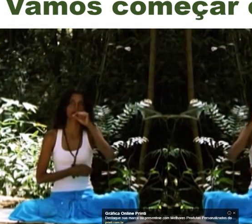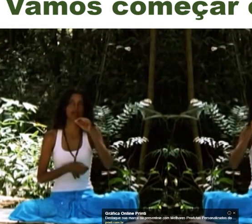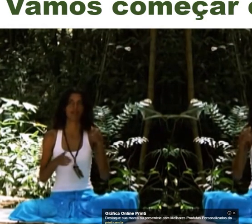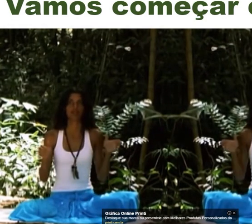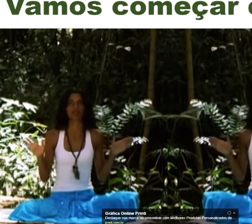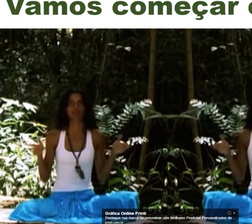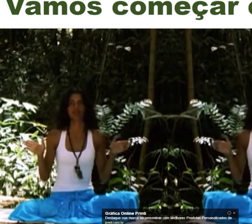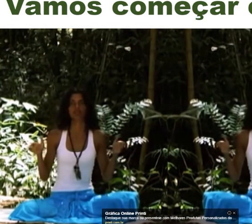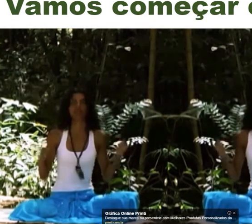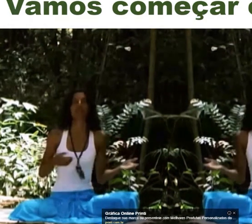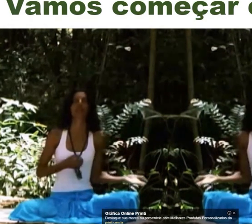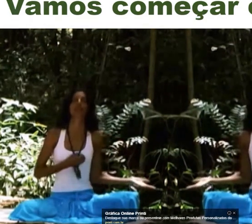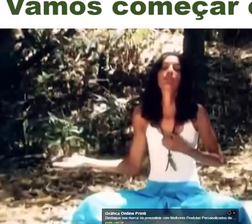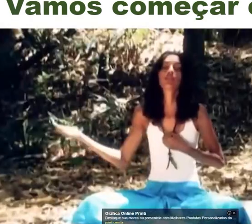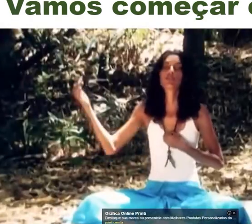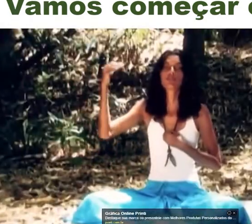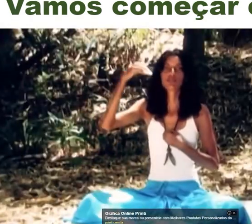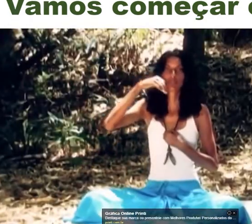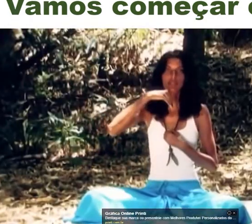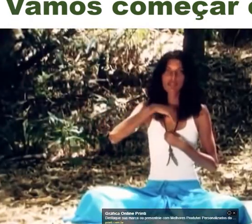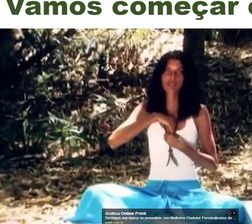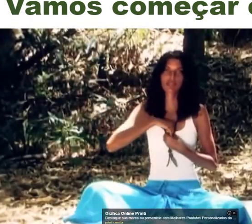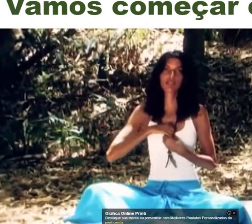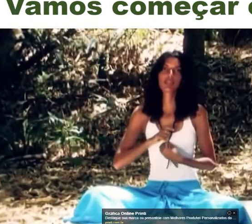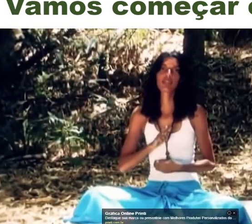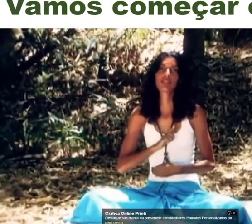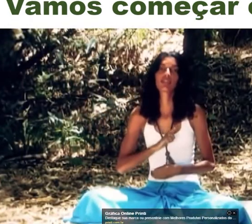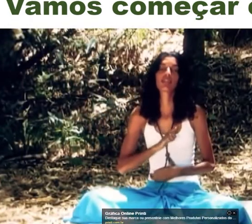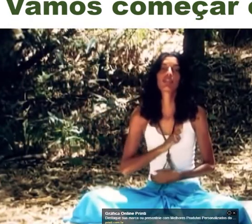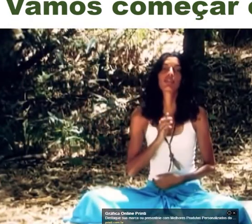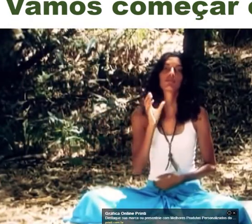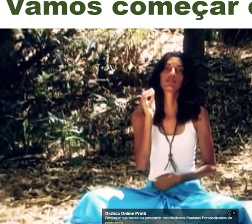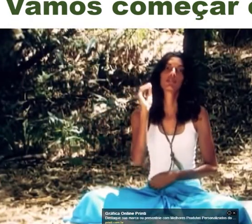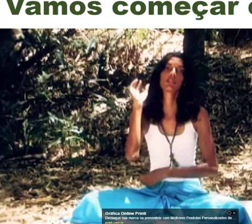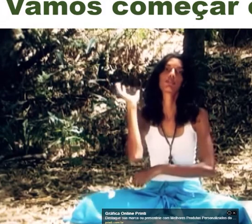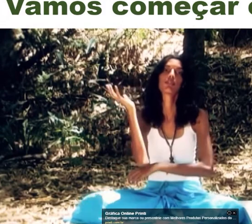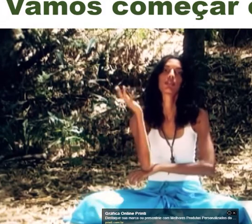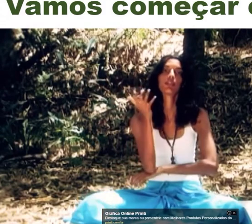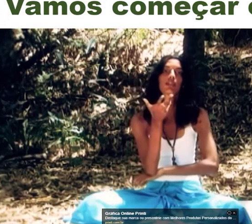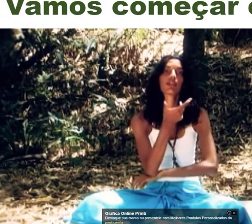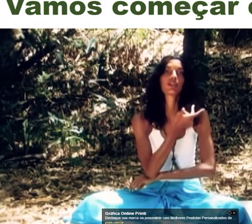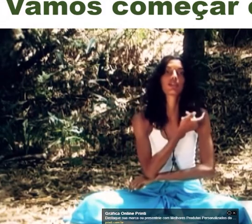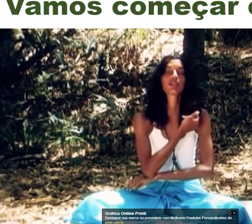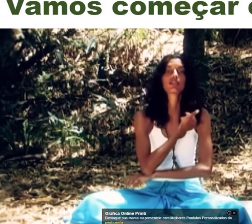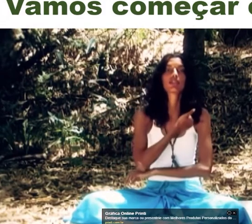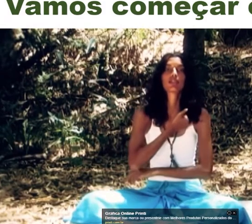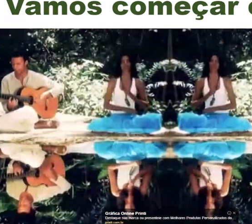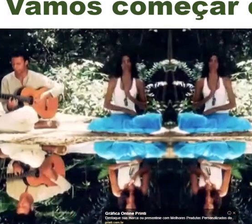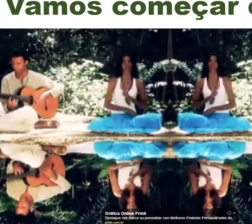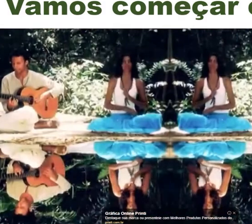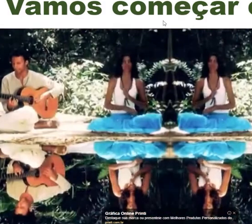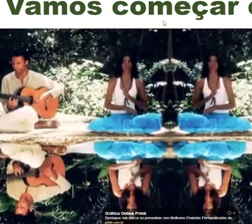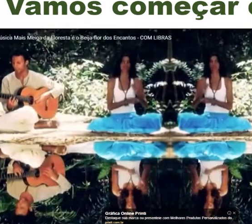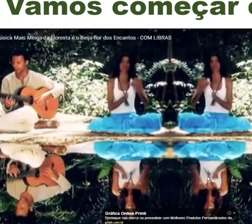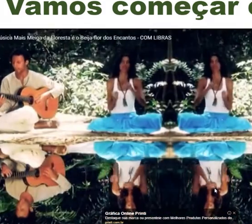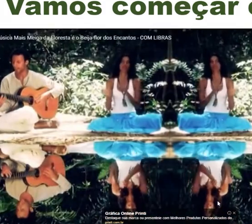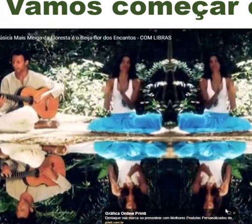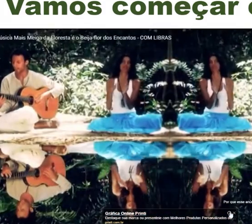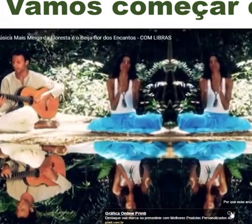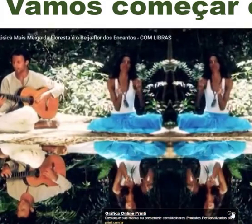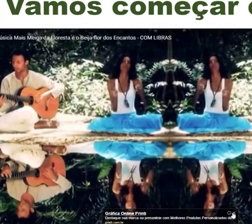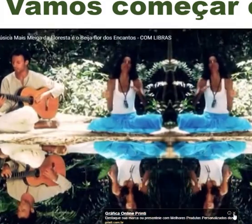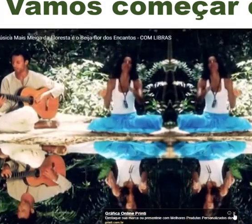sabiá Dentro de si tem muita floresta E tem